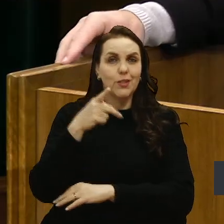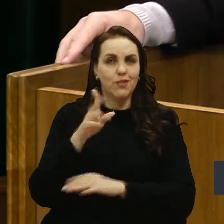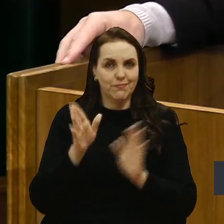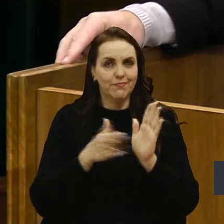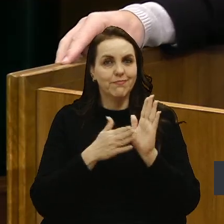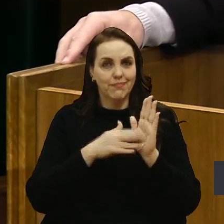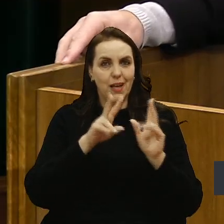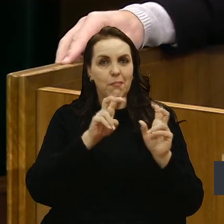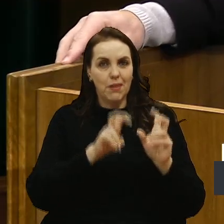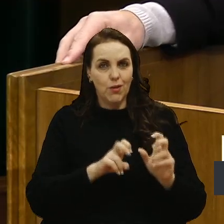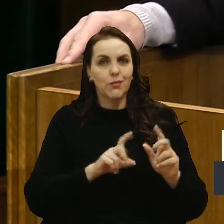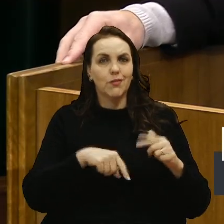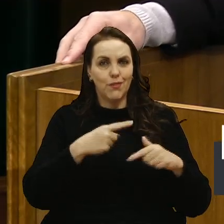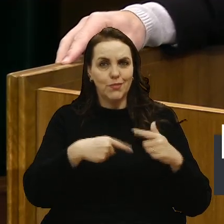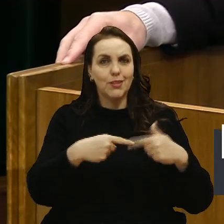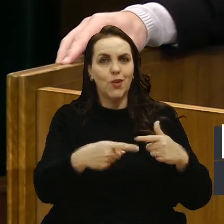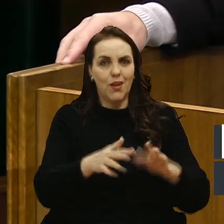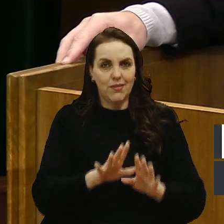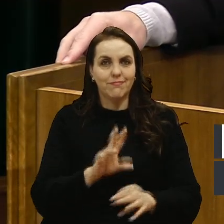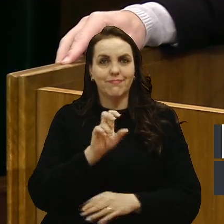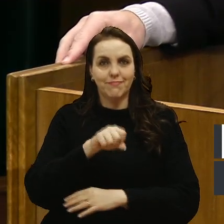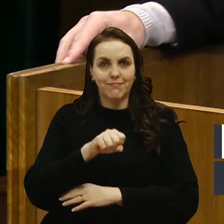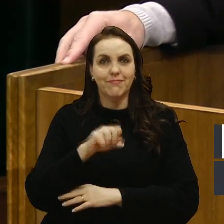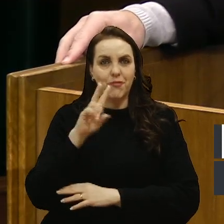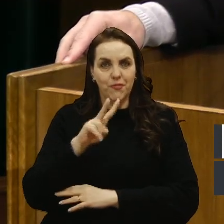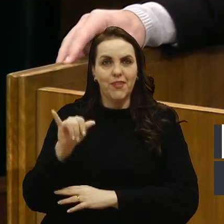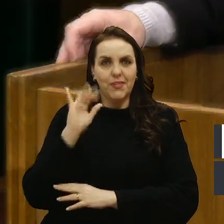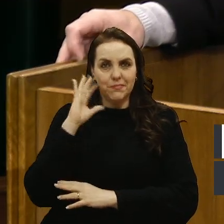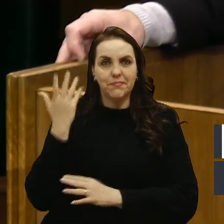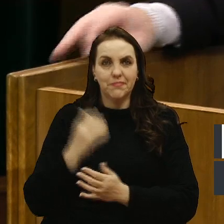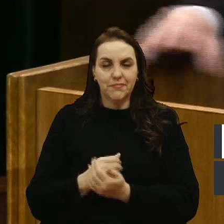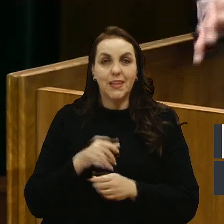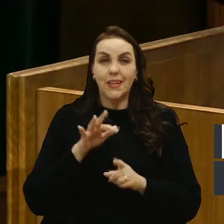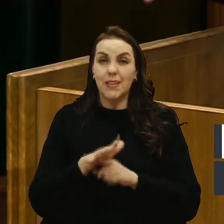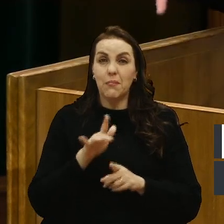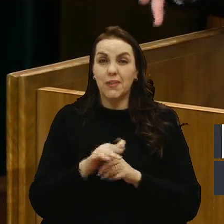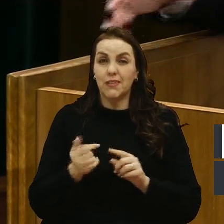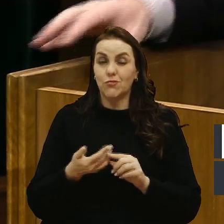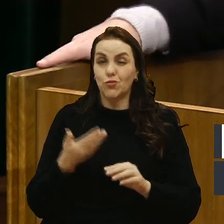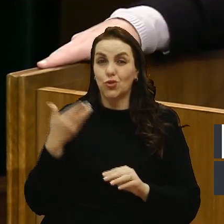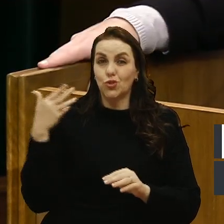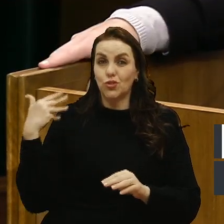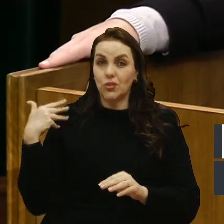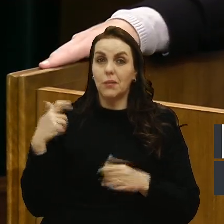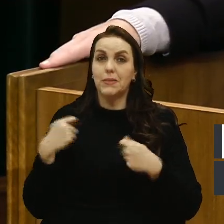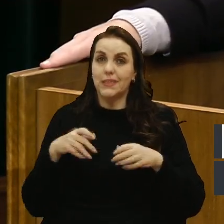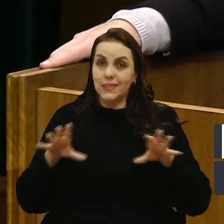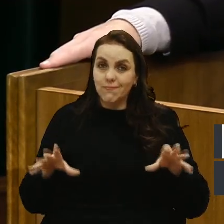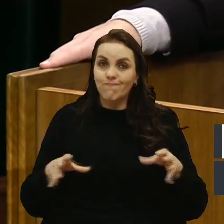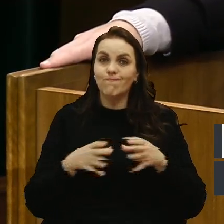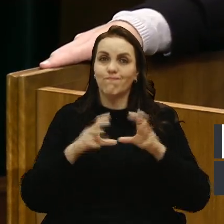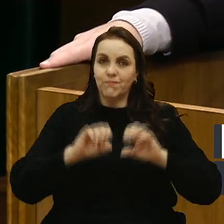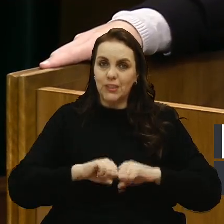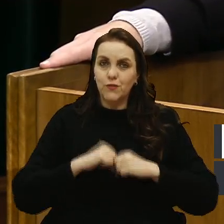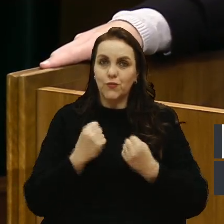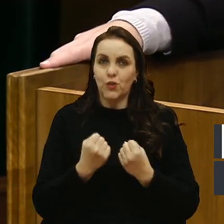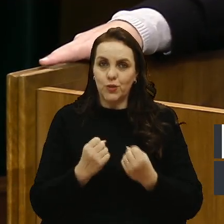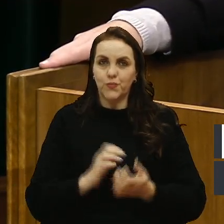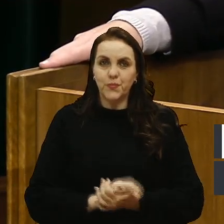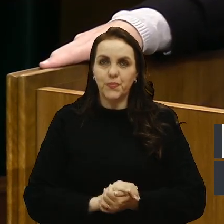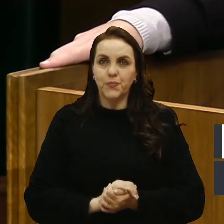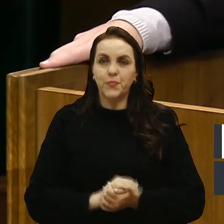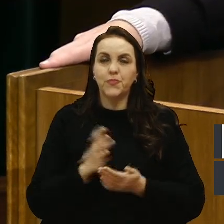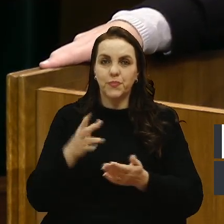logo nós vamos desenrolar ela, que é uma, como é que se diz, uma demanda antiga e que precisa de um conjunto de esforços.